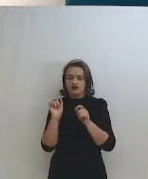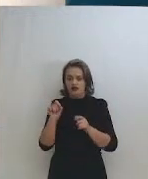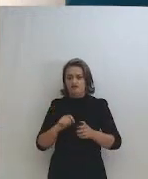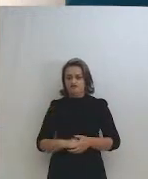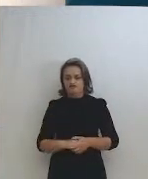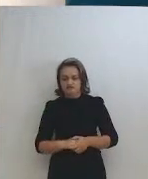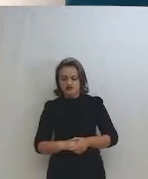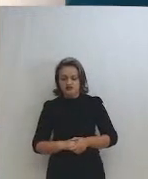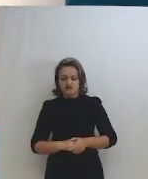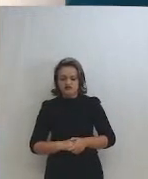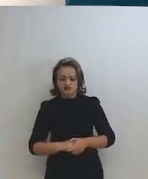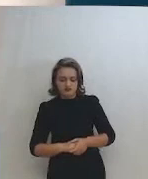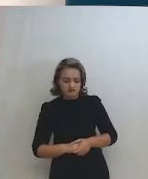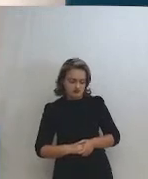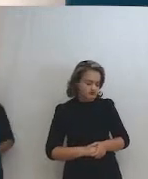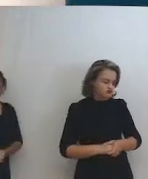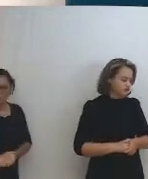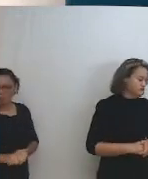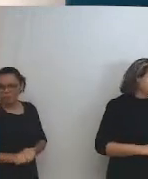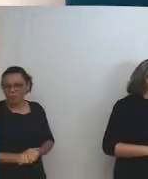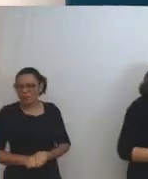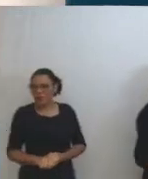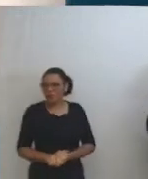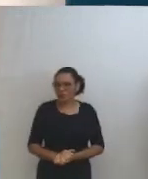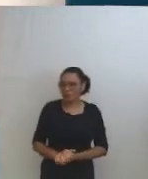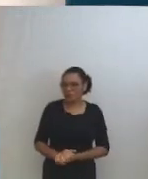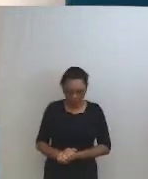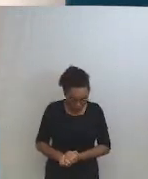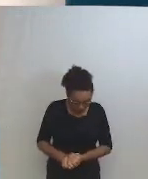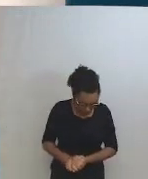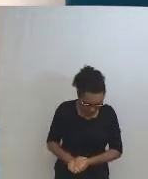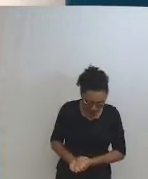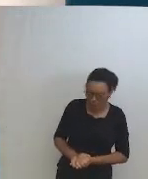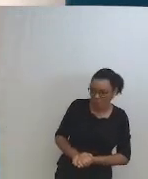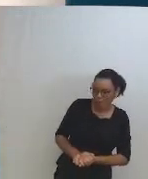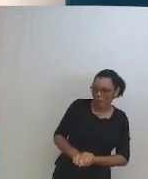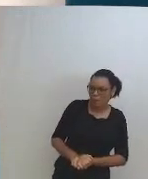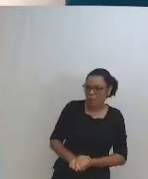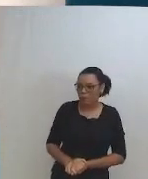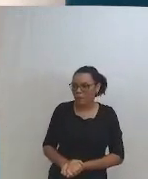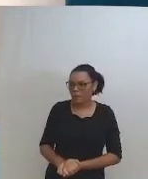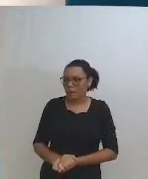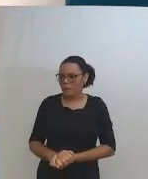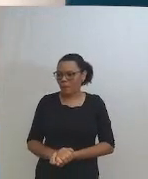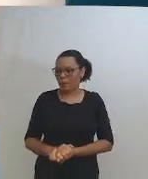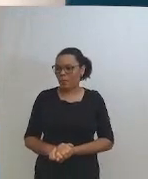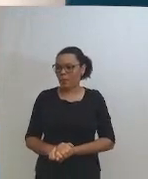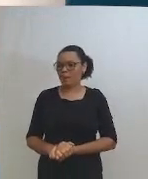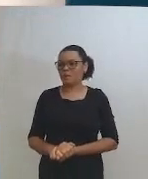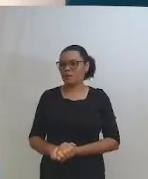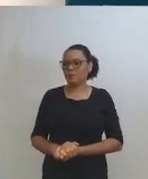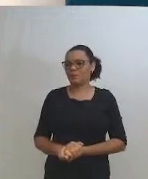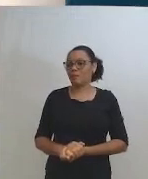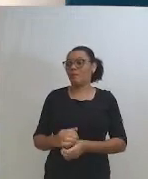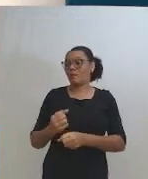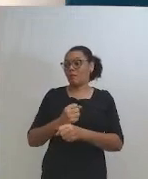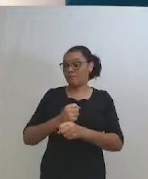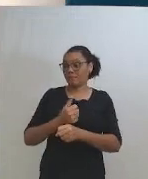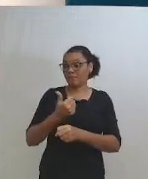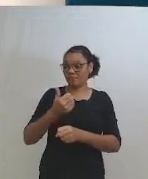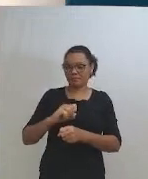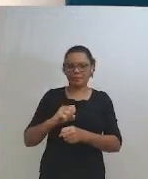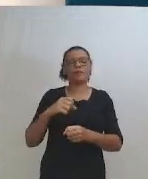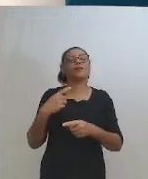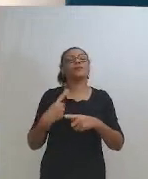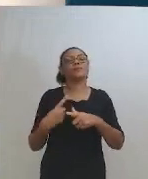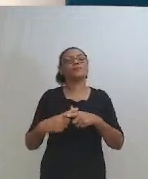Então, alguém que mantém no seu quadro de prestadores de serviço alguém por mais de 10 anos, é porque confia nessa pessoa. É porque